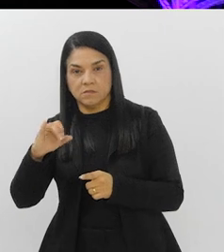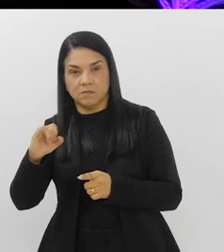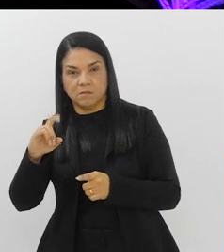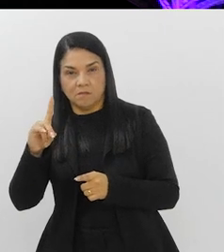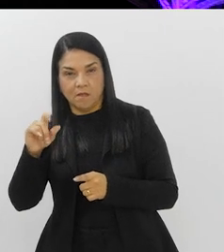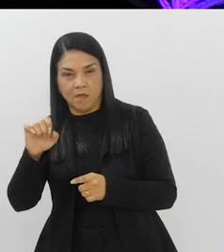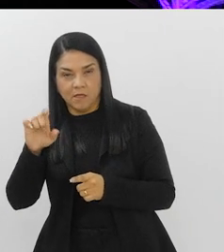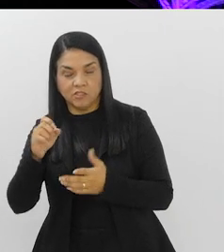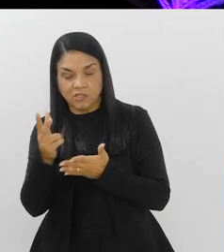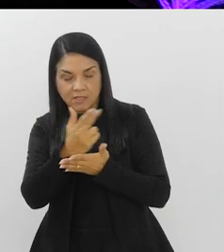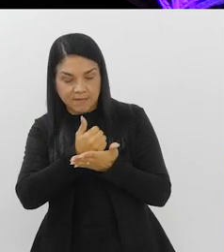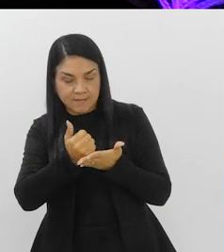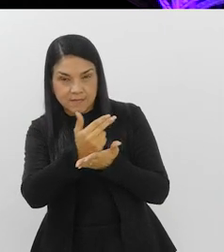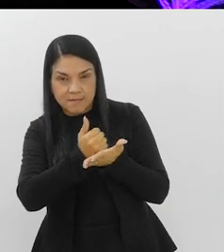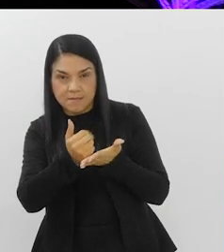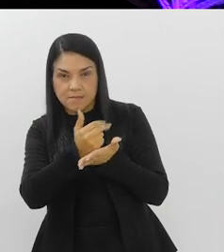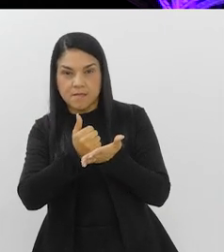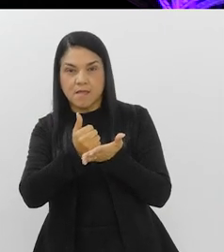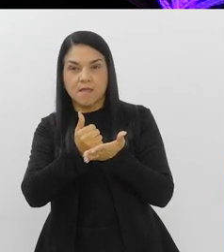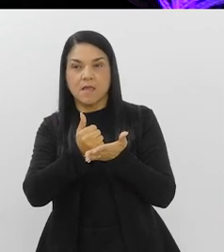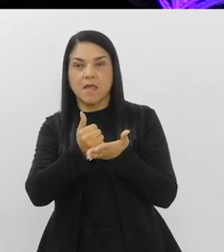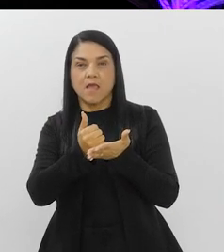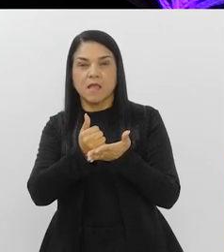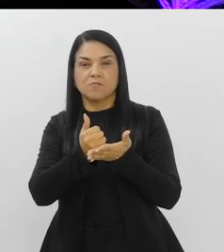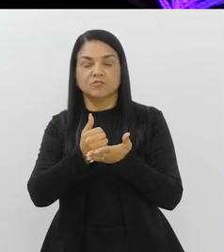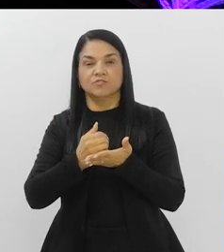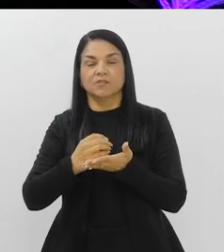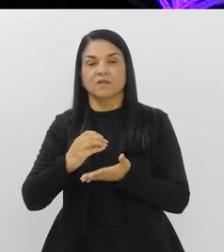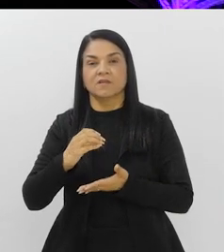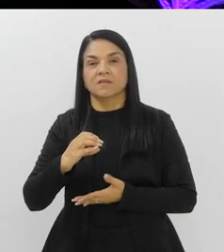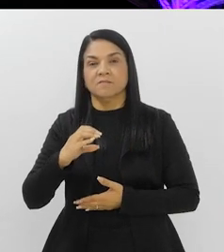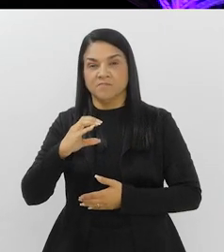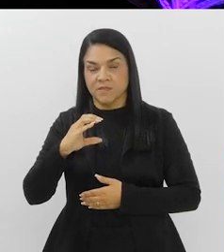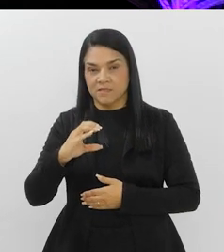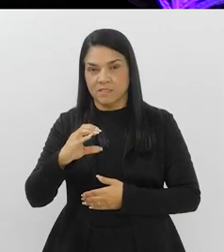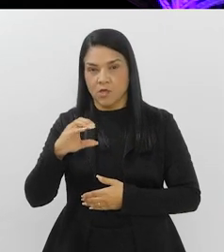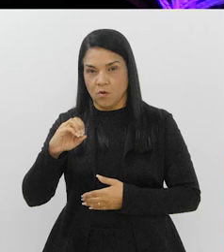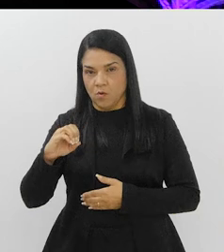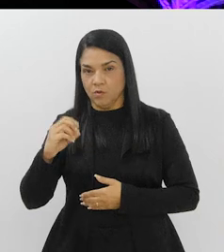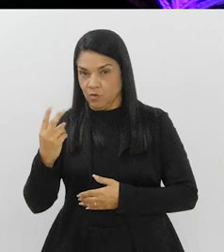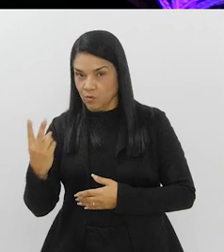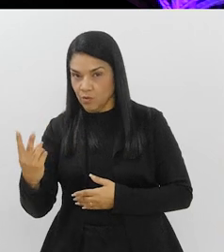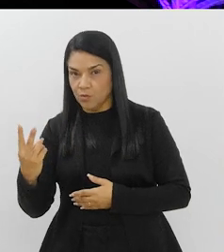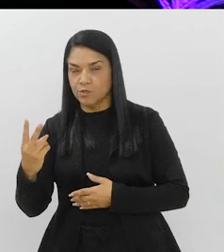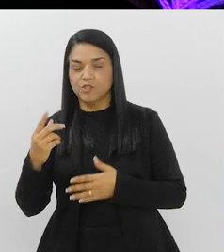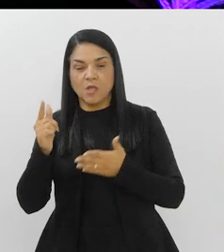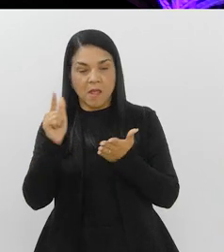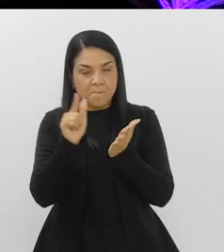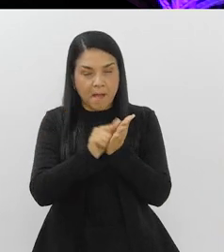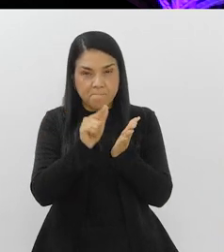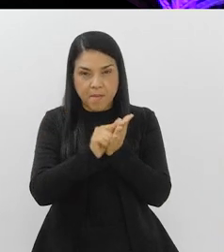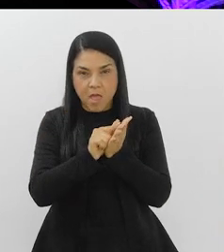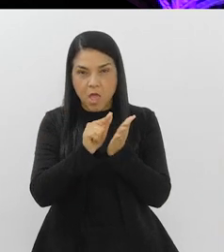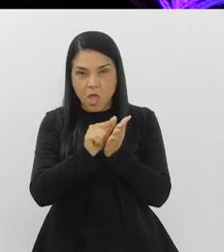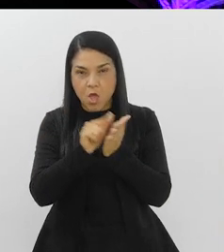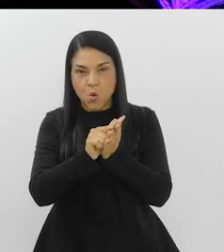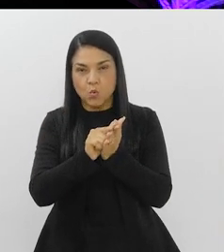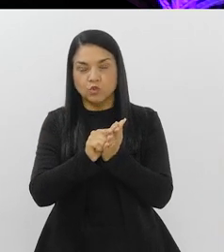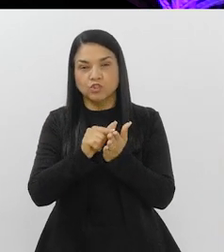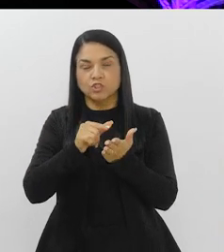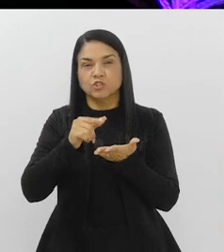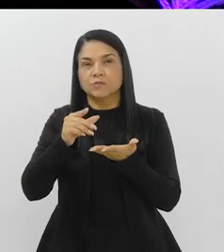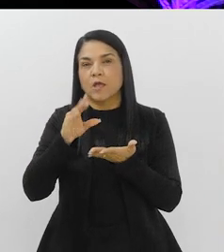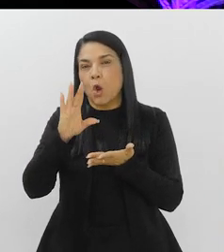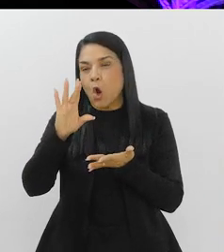eh aqueles aqueles desenhos de né de cadeia de carbono ela ela pegava um papel e aquela tinta